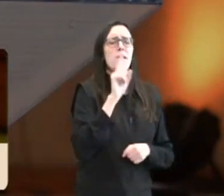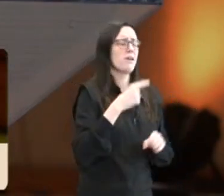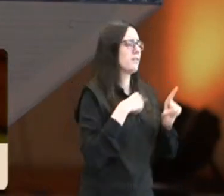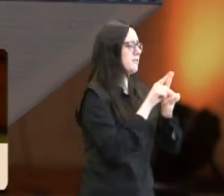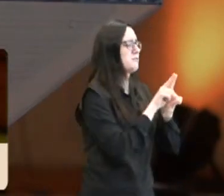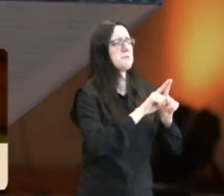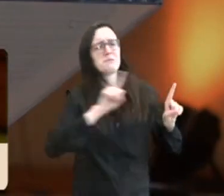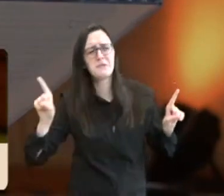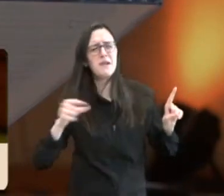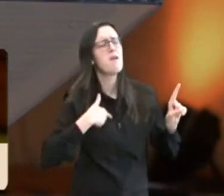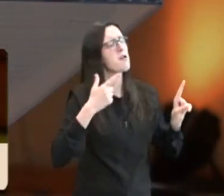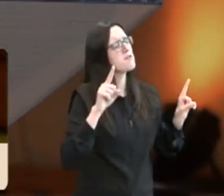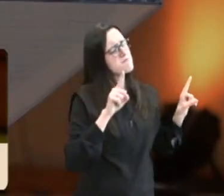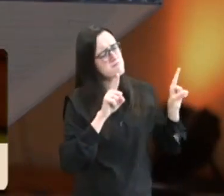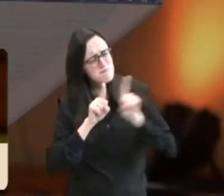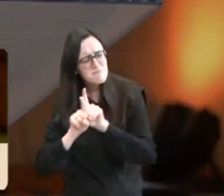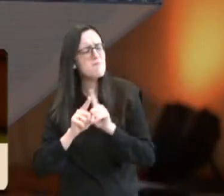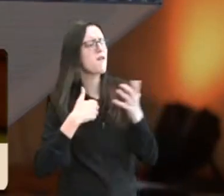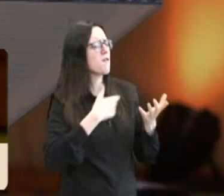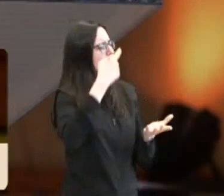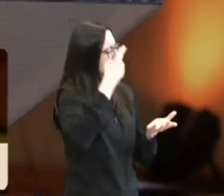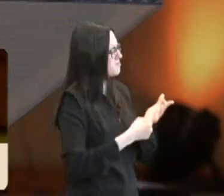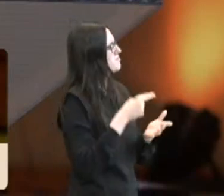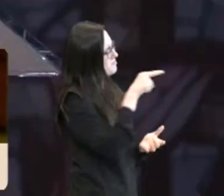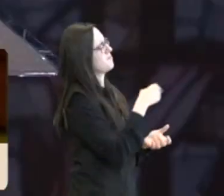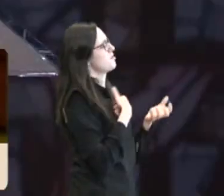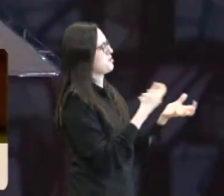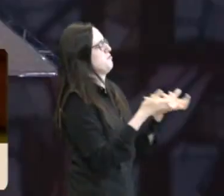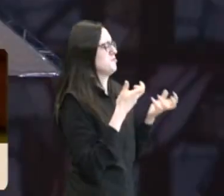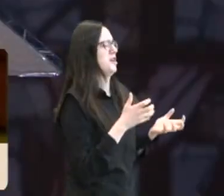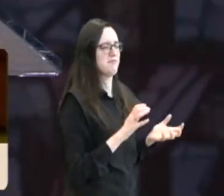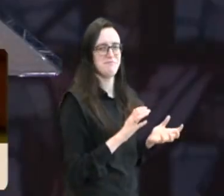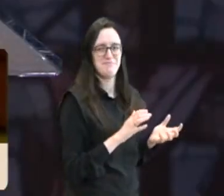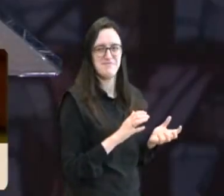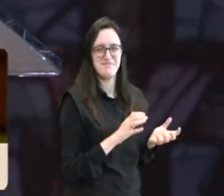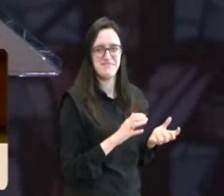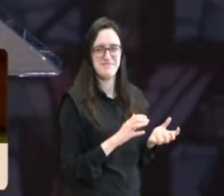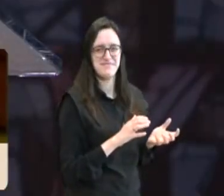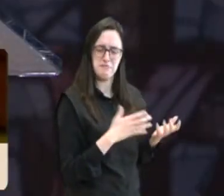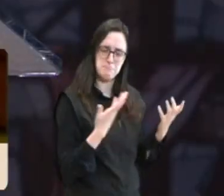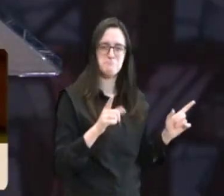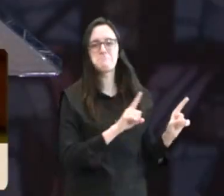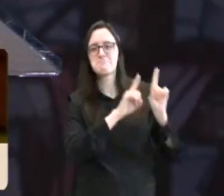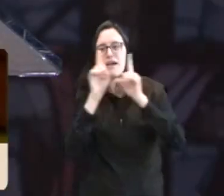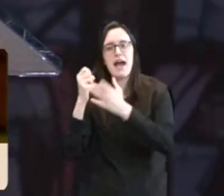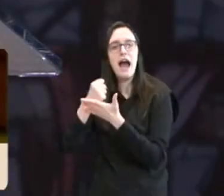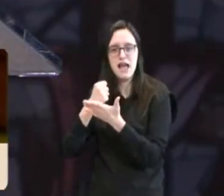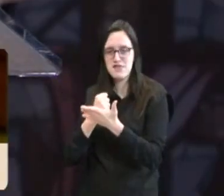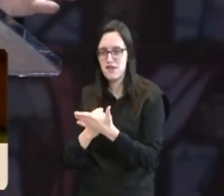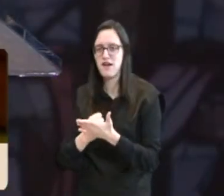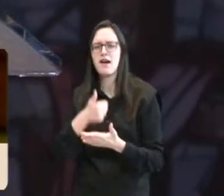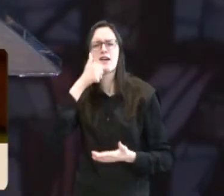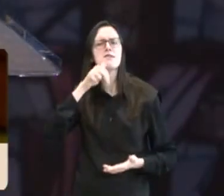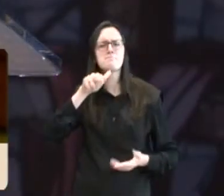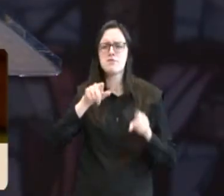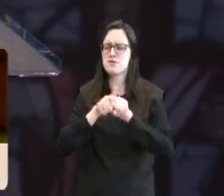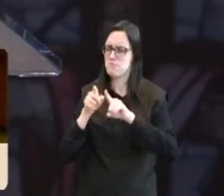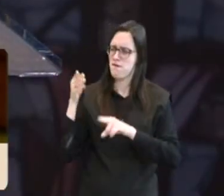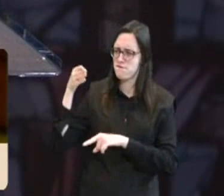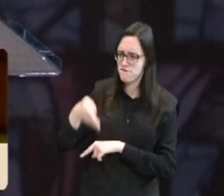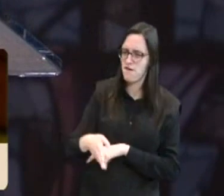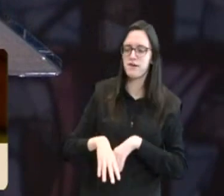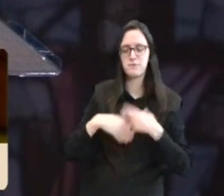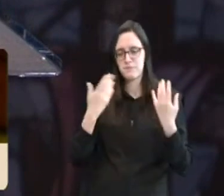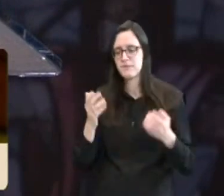Eu quero você, eu quero compromisso com você. Aí fomos no cartório, até minha irmã que foi, resolveu,